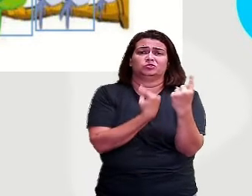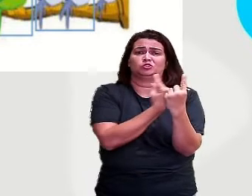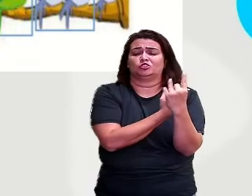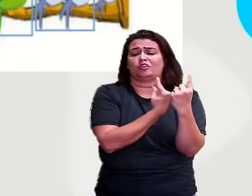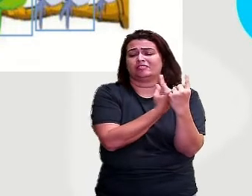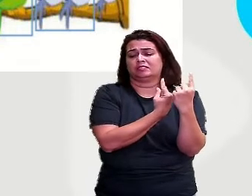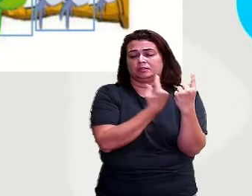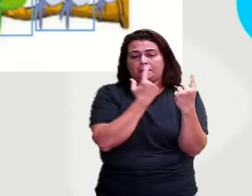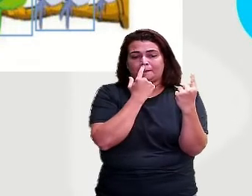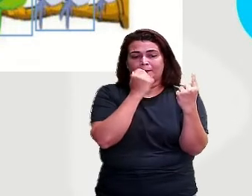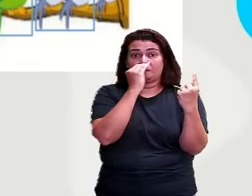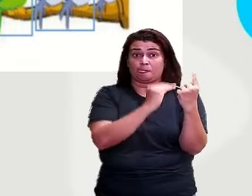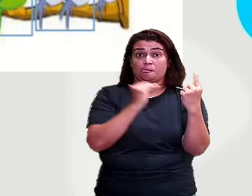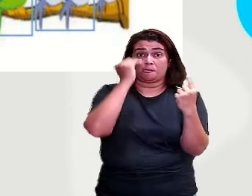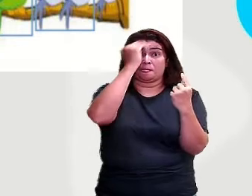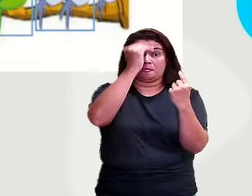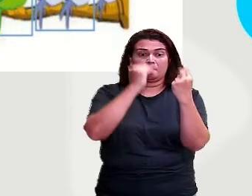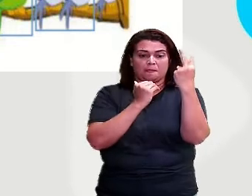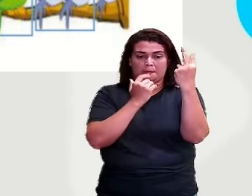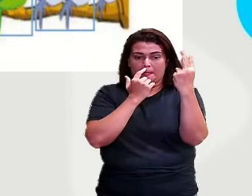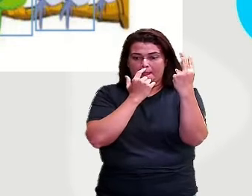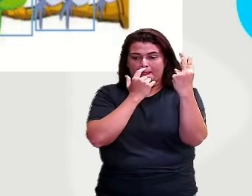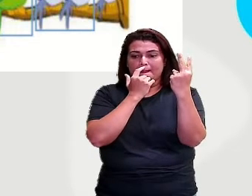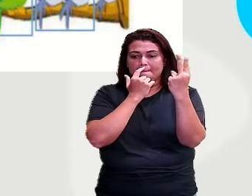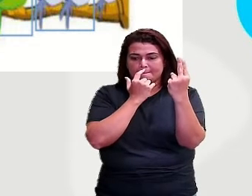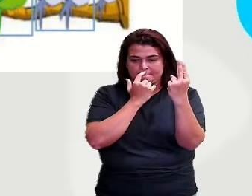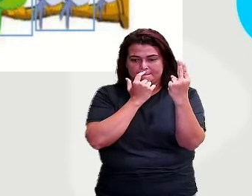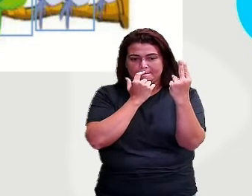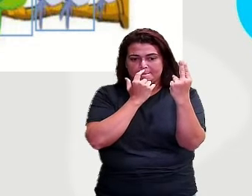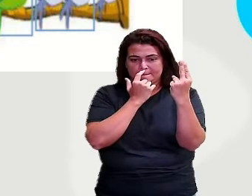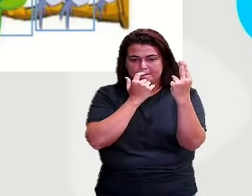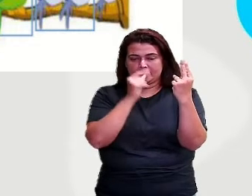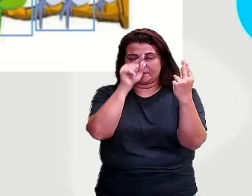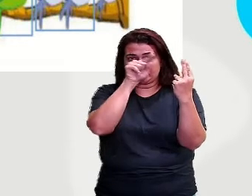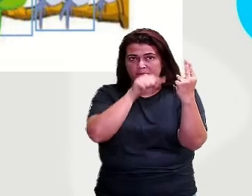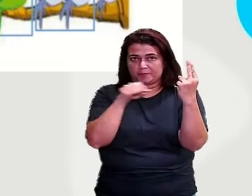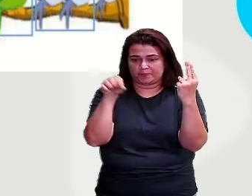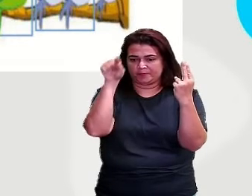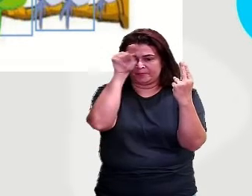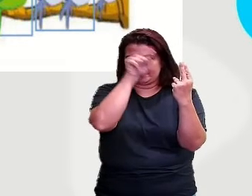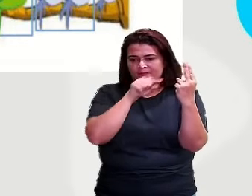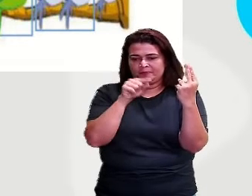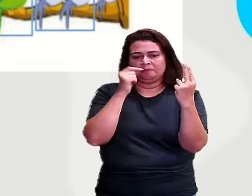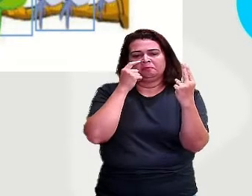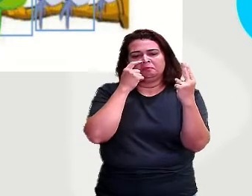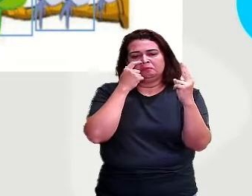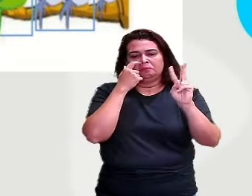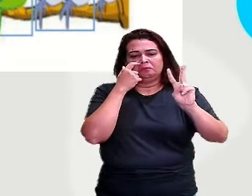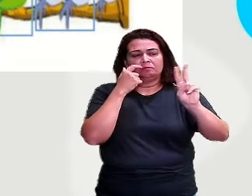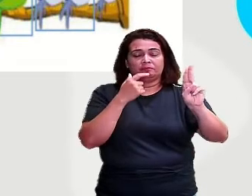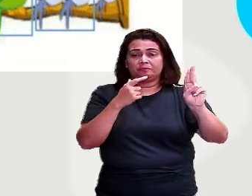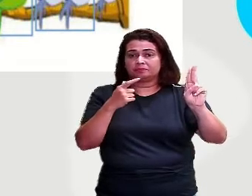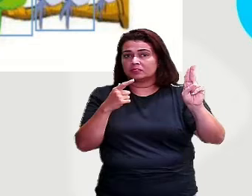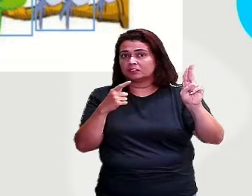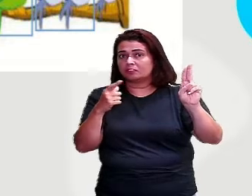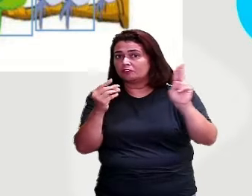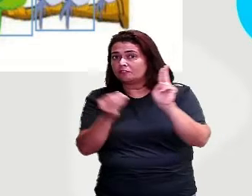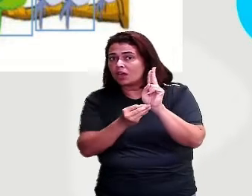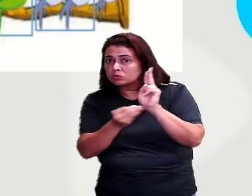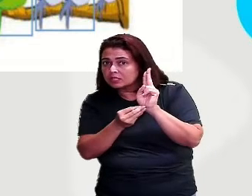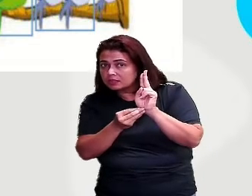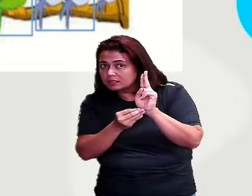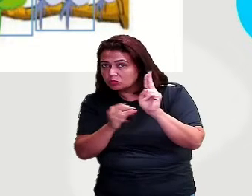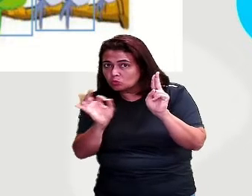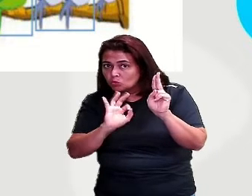2, em cima, tá vendo? Tem 2 passarinhos juntos e eles estão circuladinhos. Então, aí, sobrou algum, não